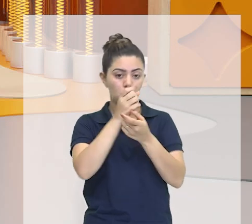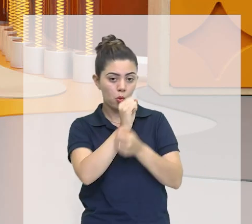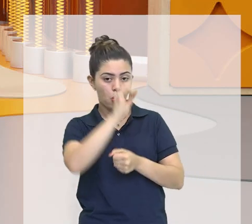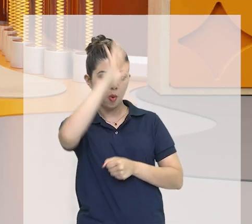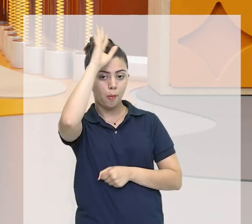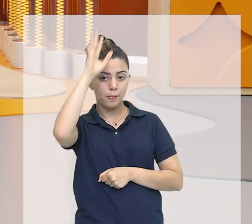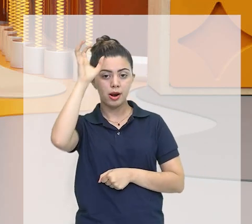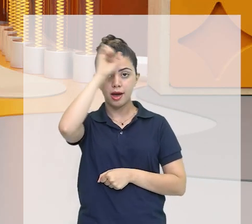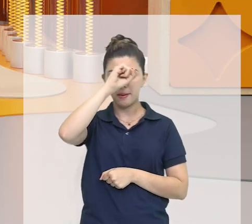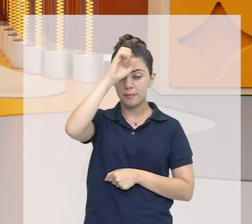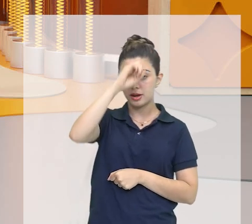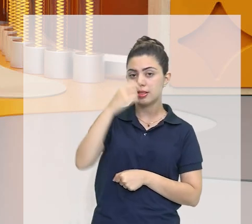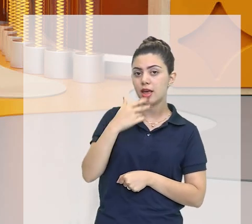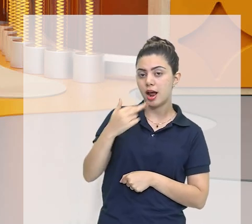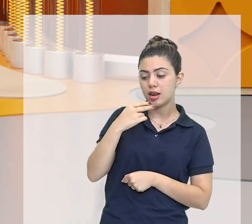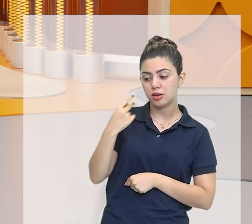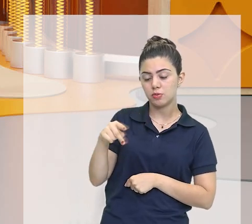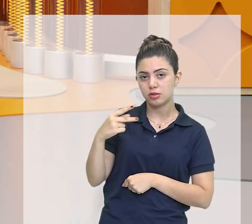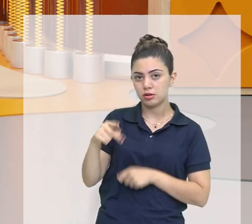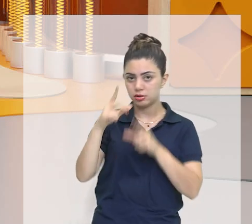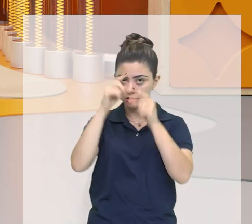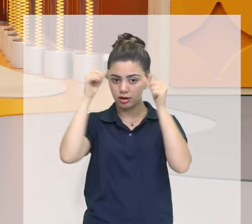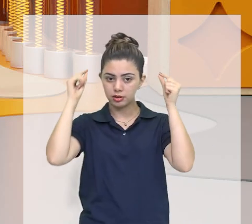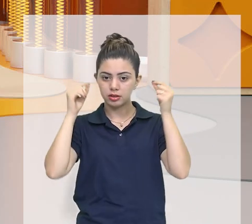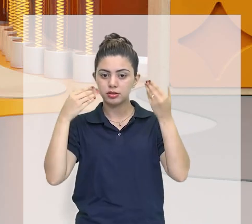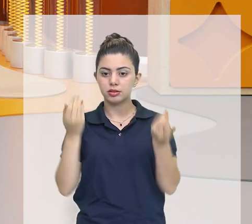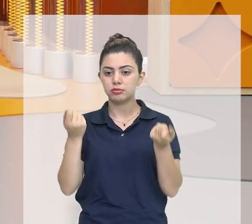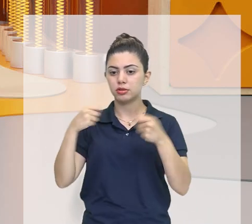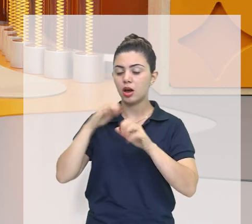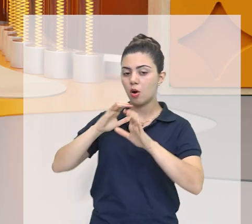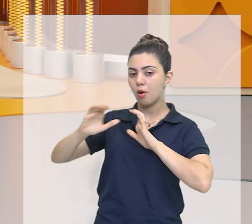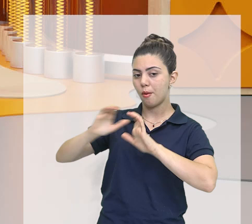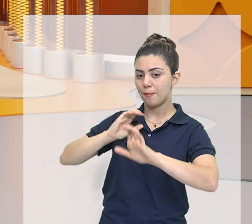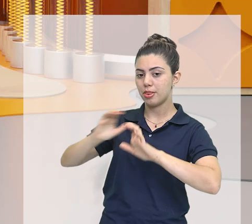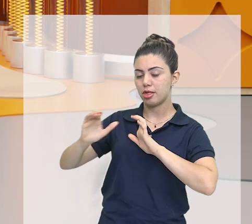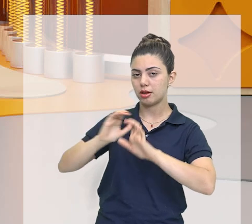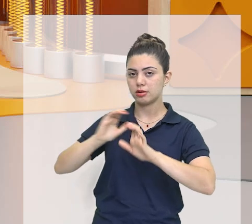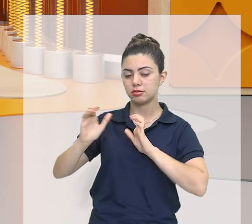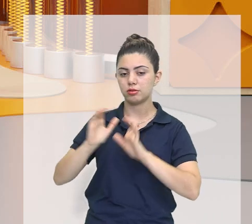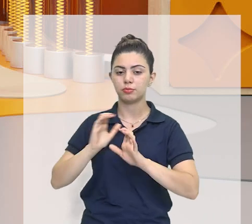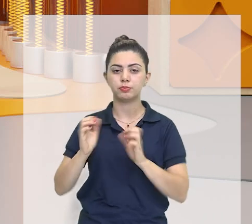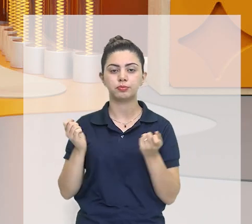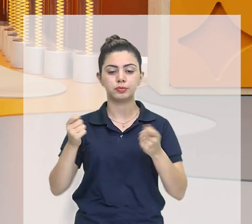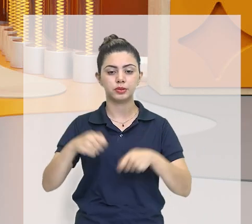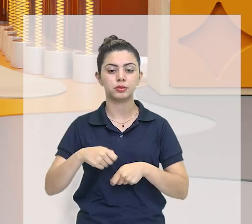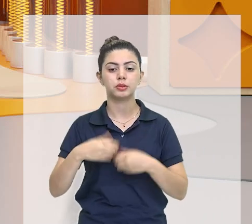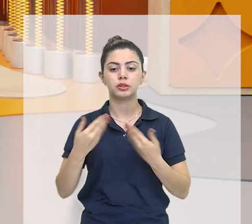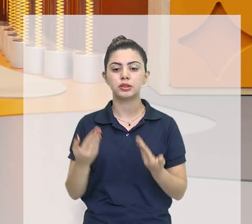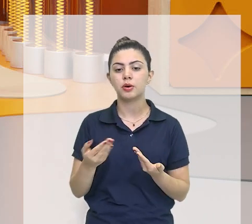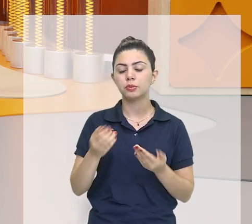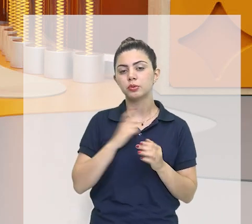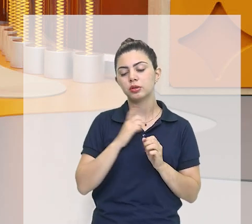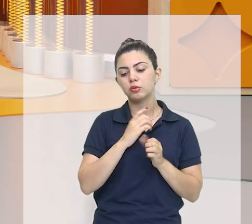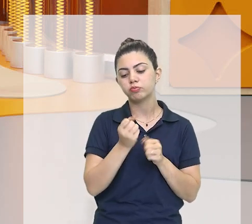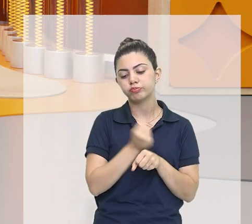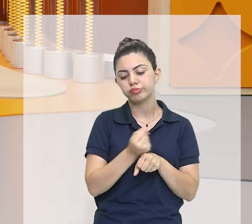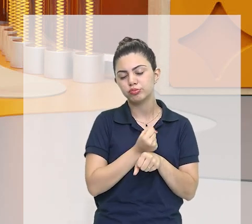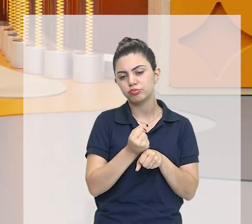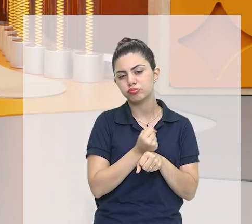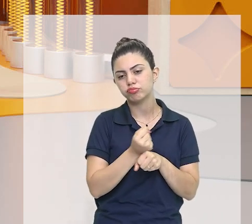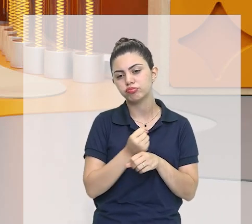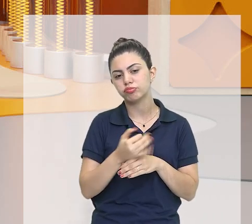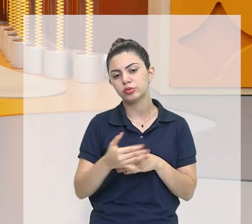a aprender, então, a língua grega e passaram a se comunicar com os gregos, assimilando, então, com o passar do tempo,